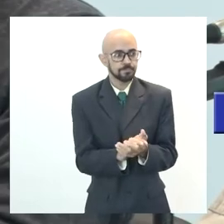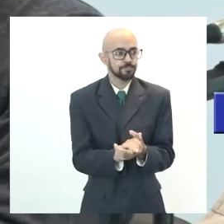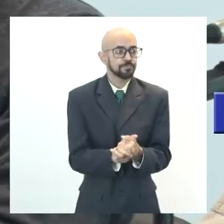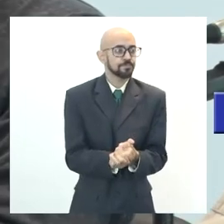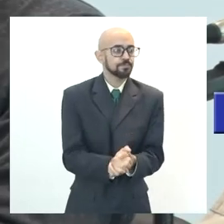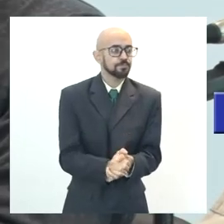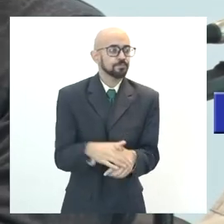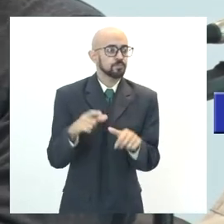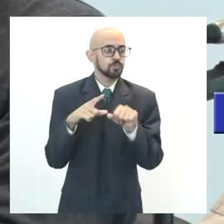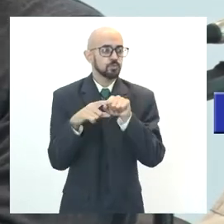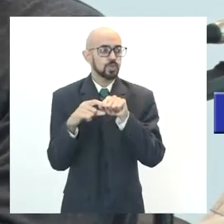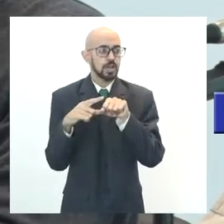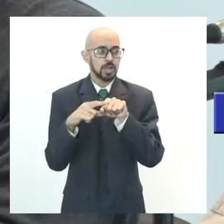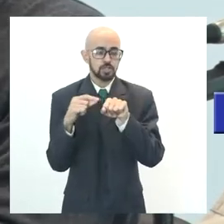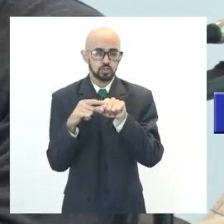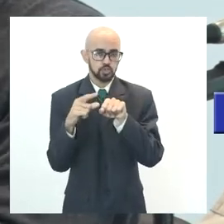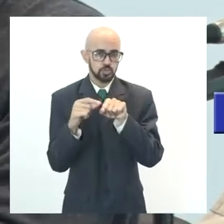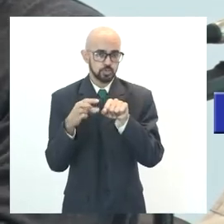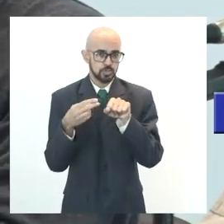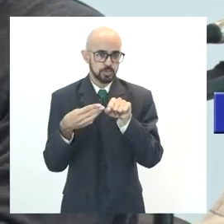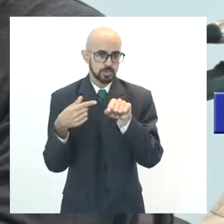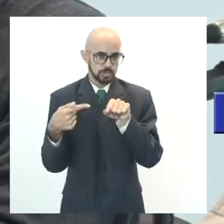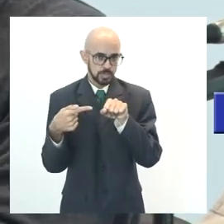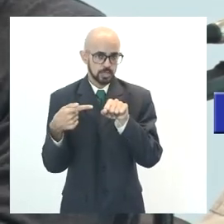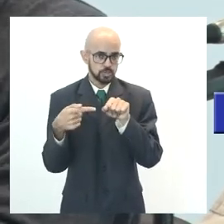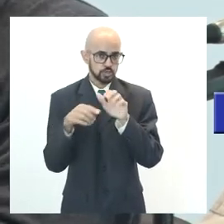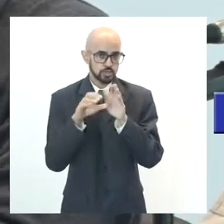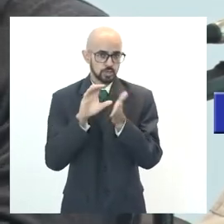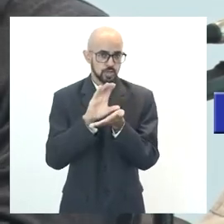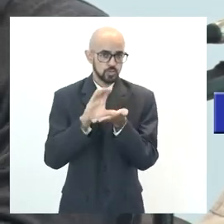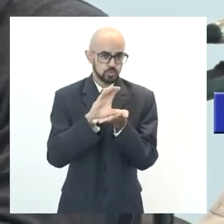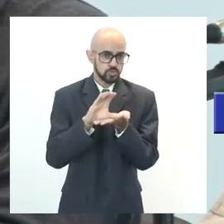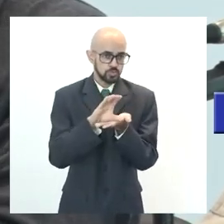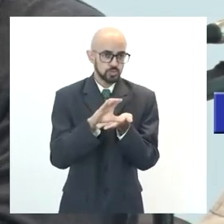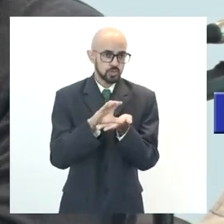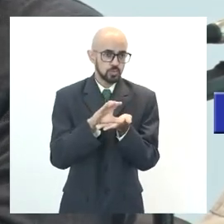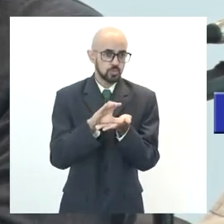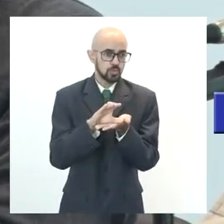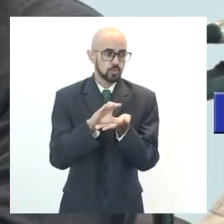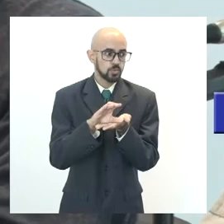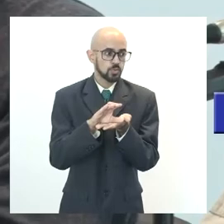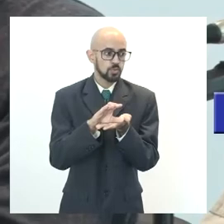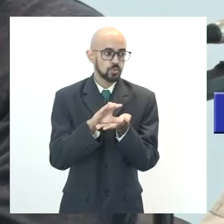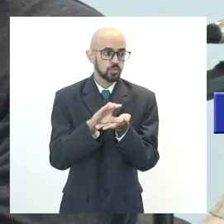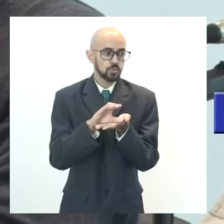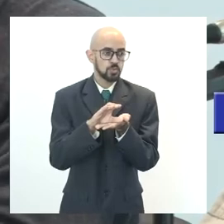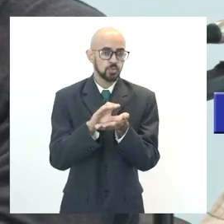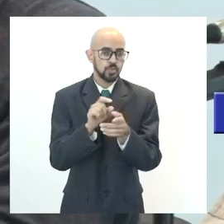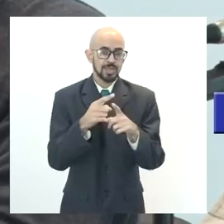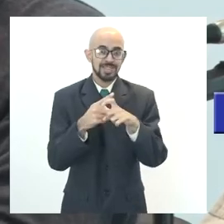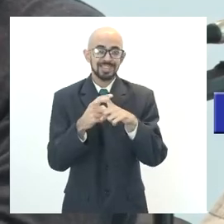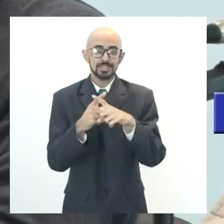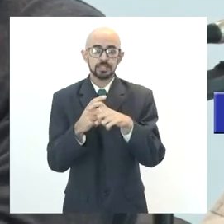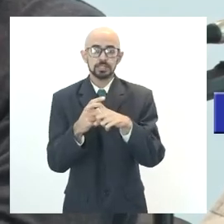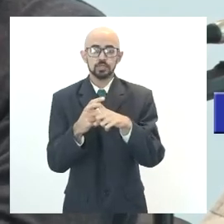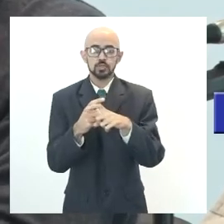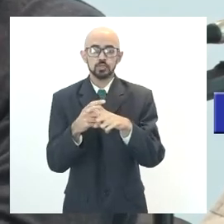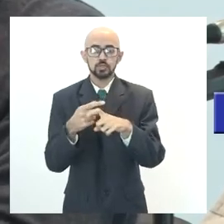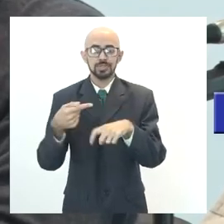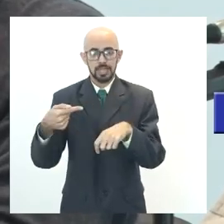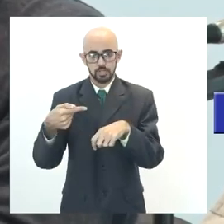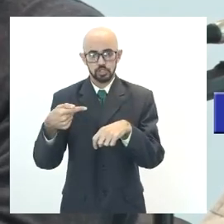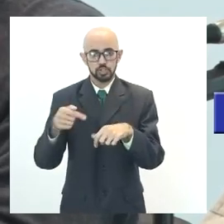e do Artigo 37 da Constituição né perfil do inciso 6º no inciso 7